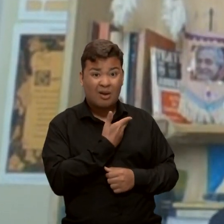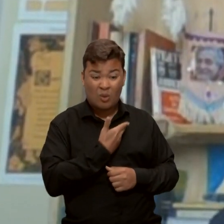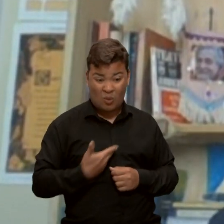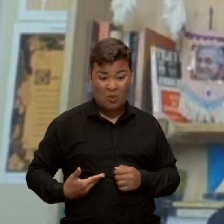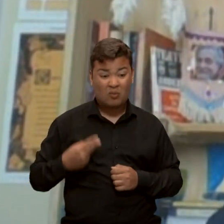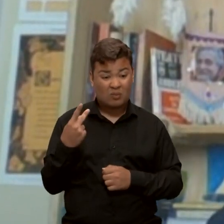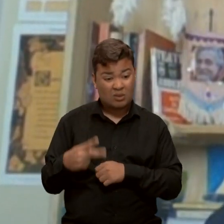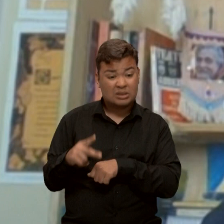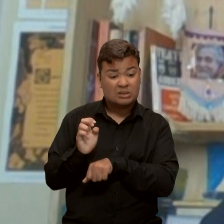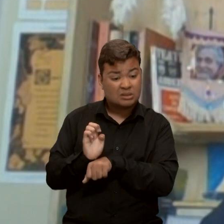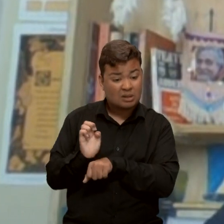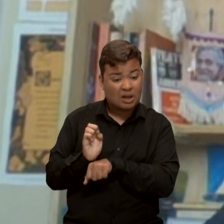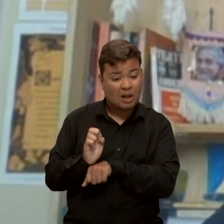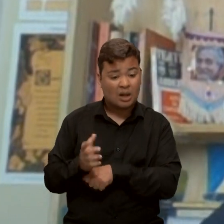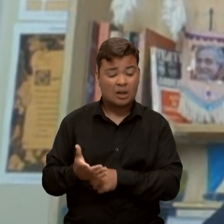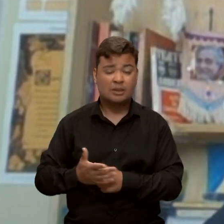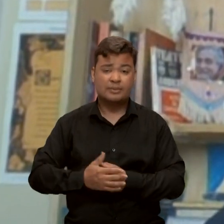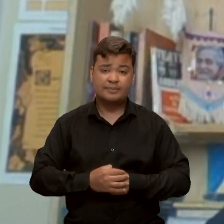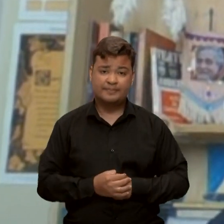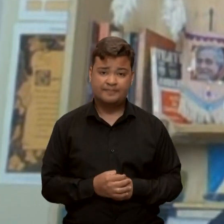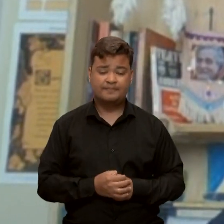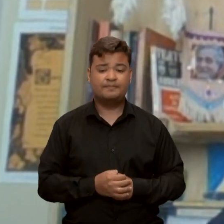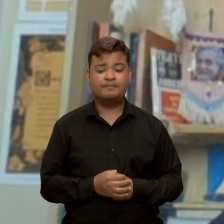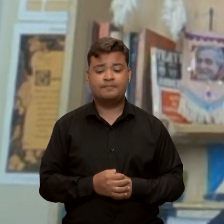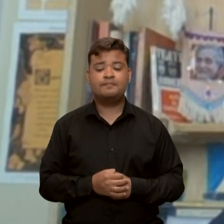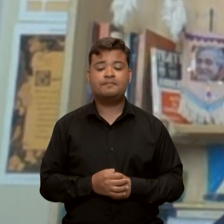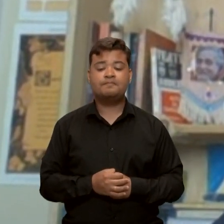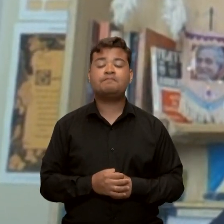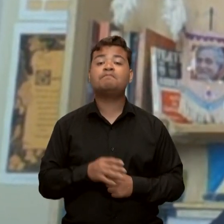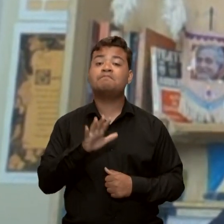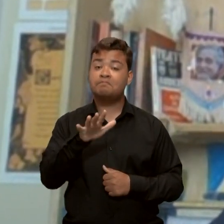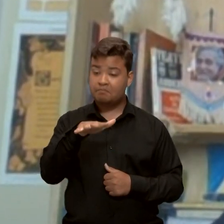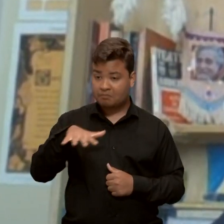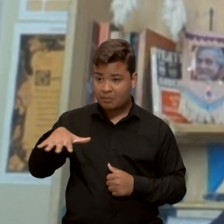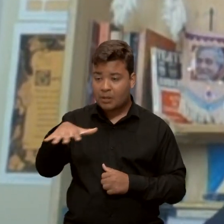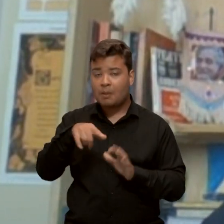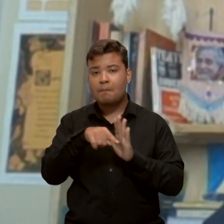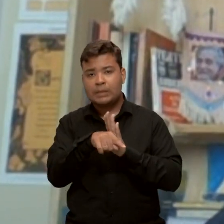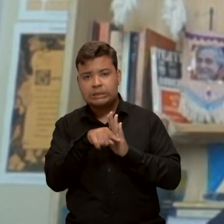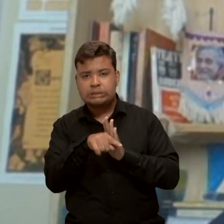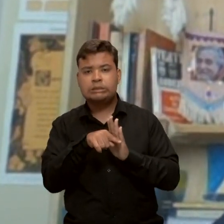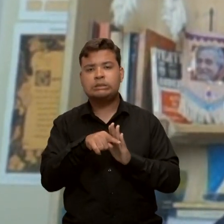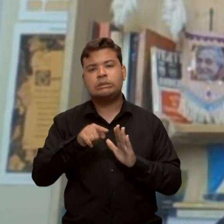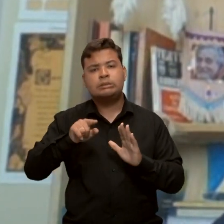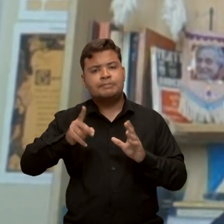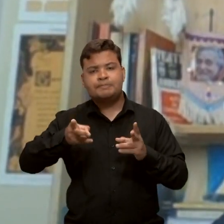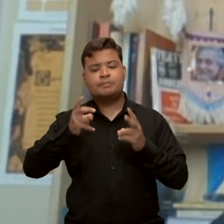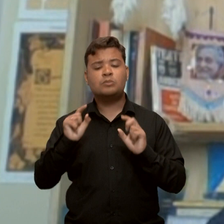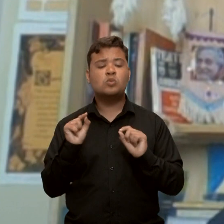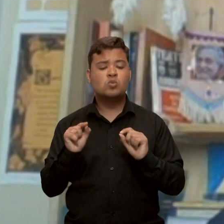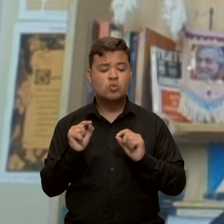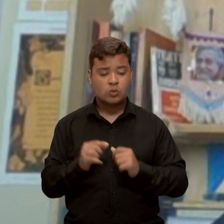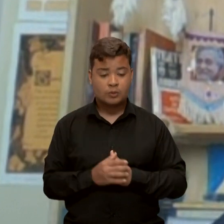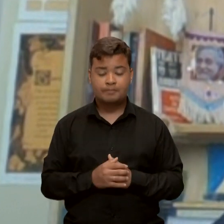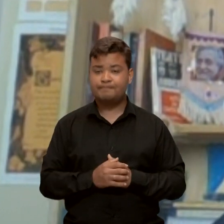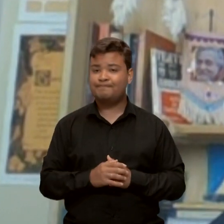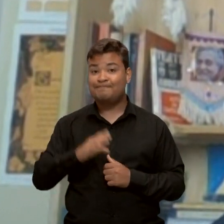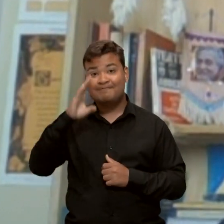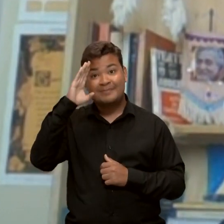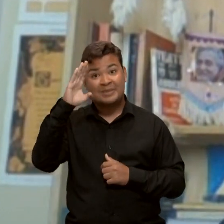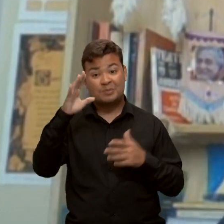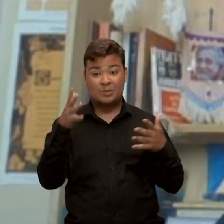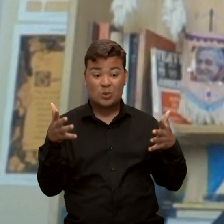Bom, o que nós entendemos, né, dentro da pesquisa, dentro da vivência também, que o ideal é a inclusão, ou seja,